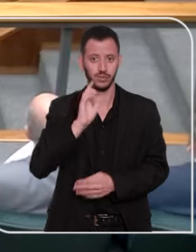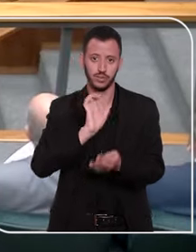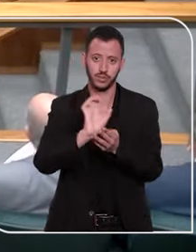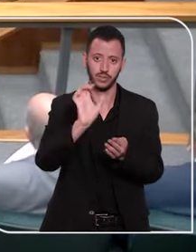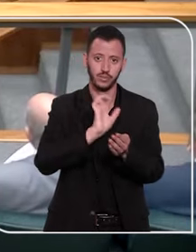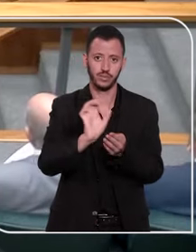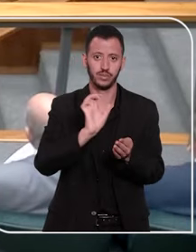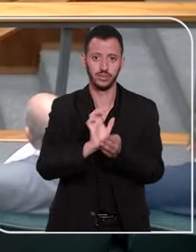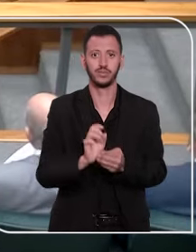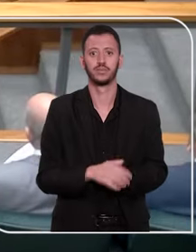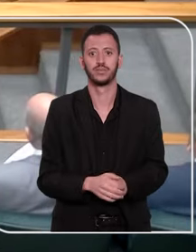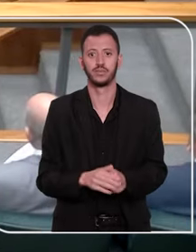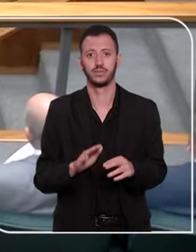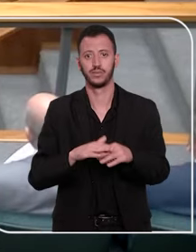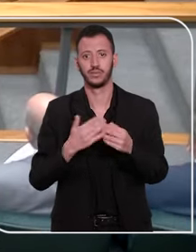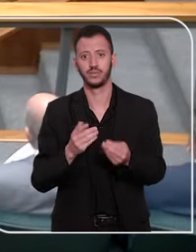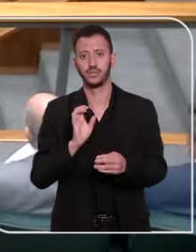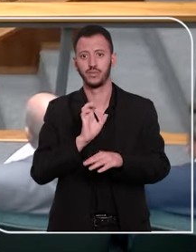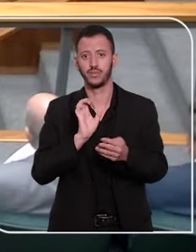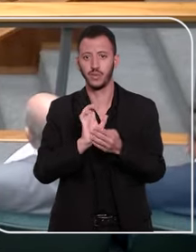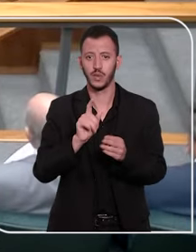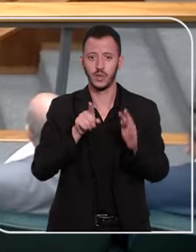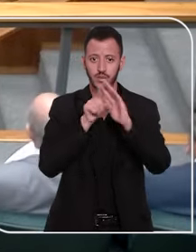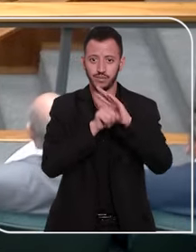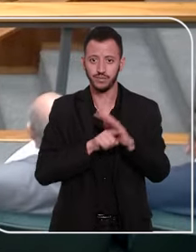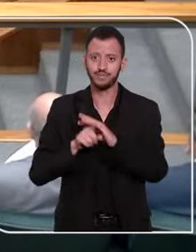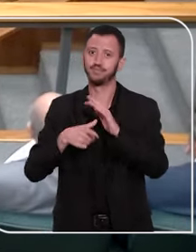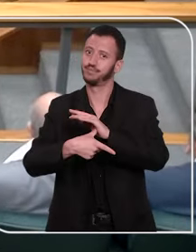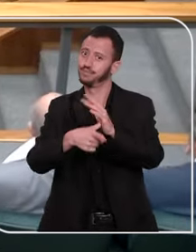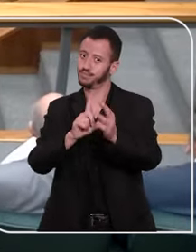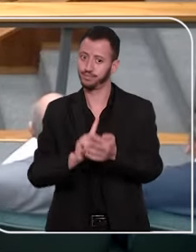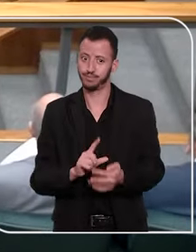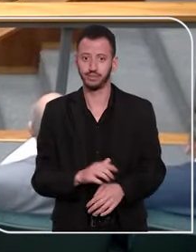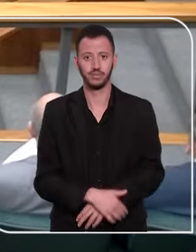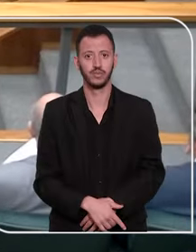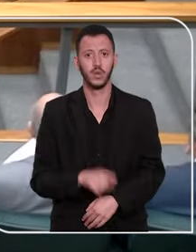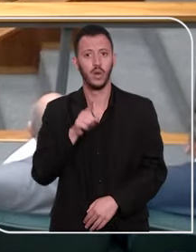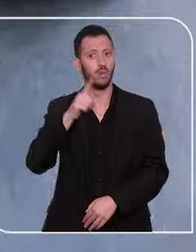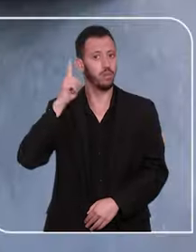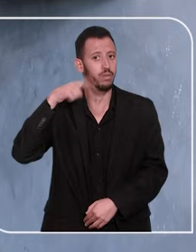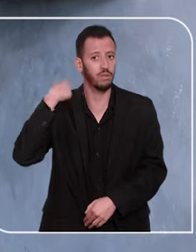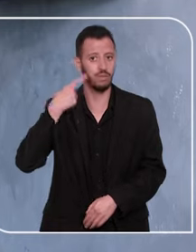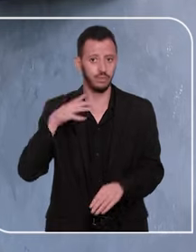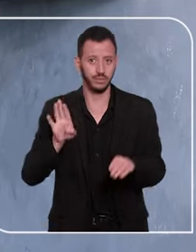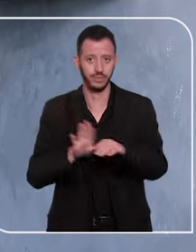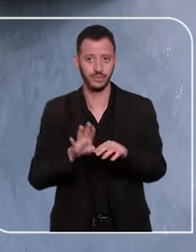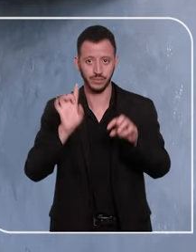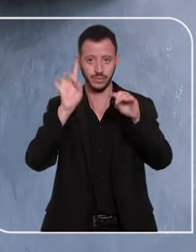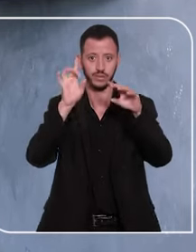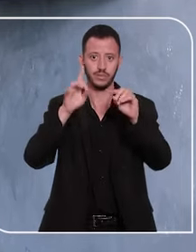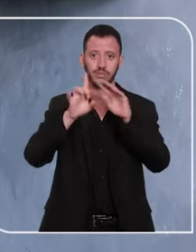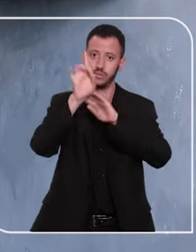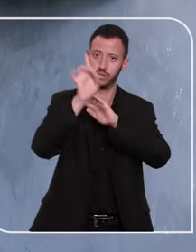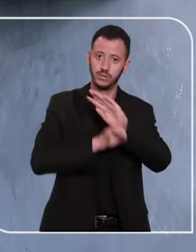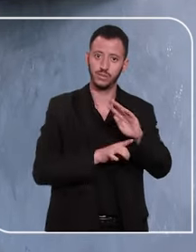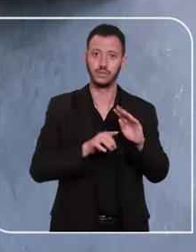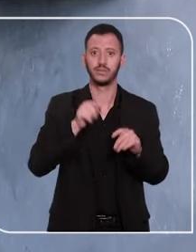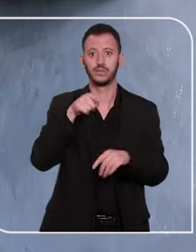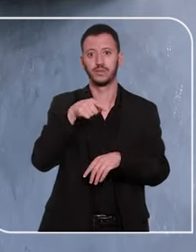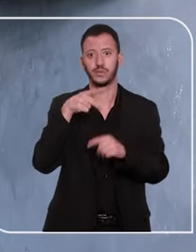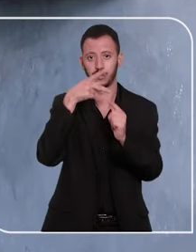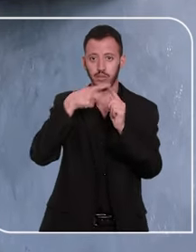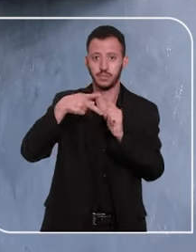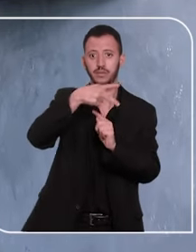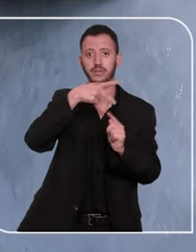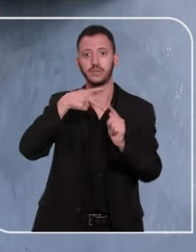de São Paulo o pagamento em definitivo dos honorários periciais adiantados para este advogado especialista em